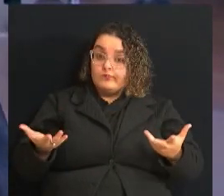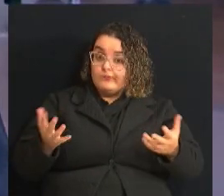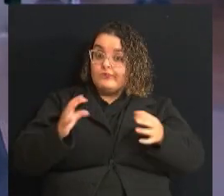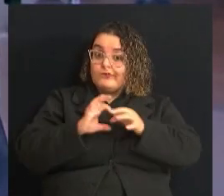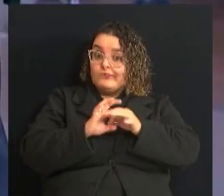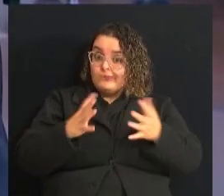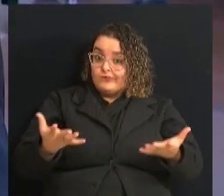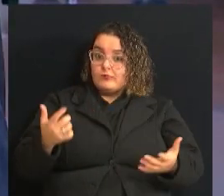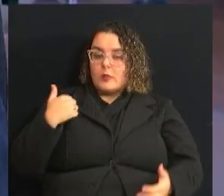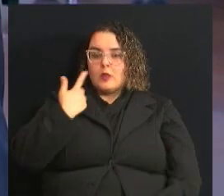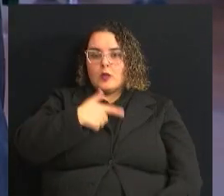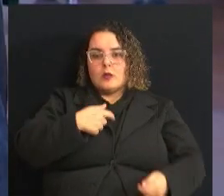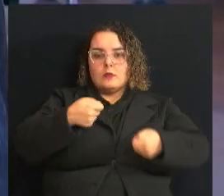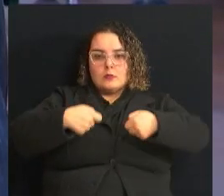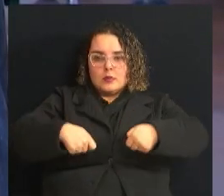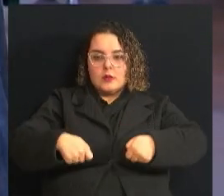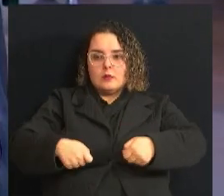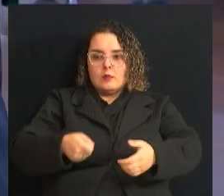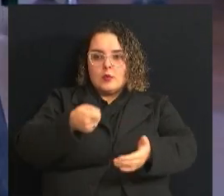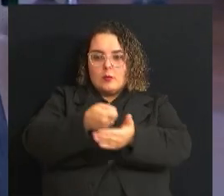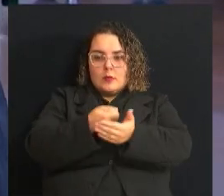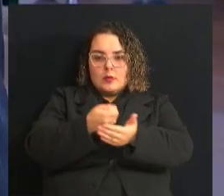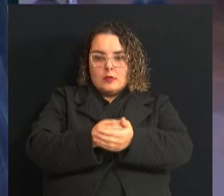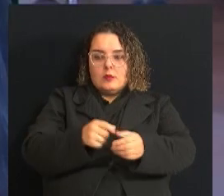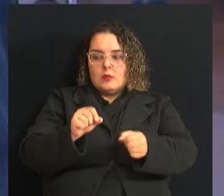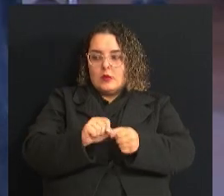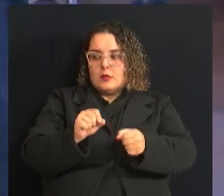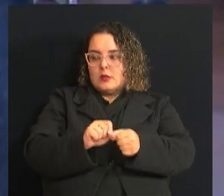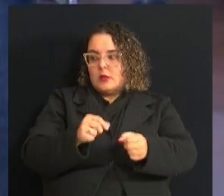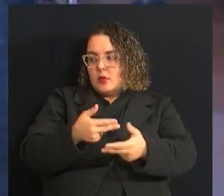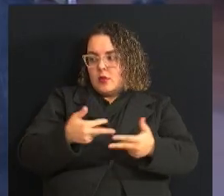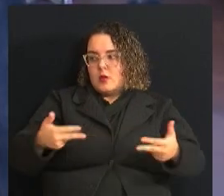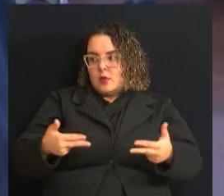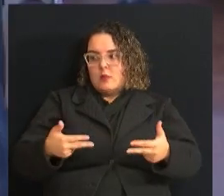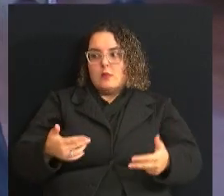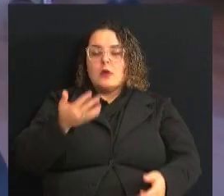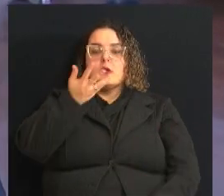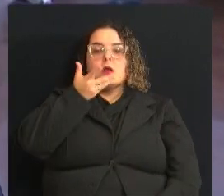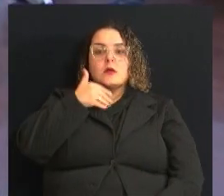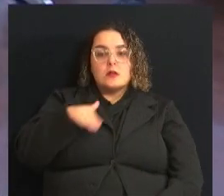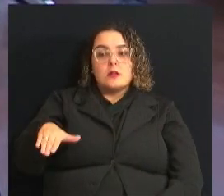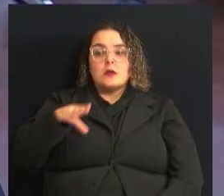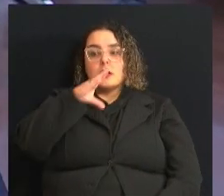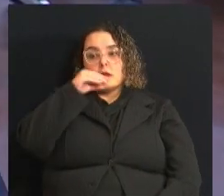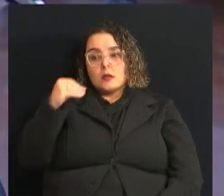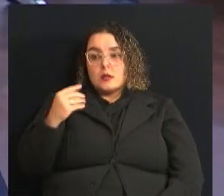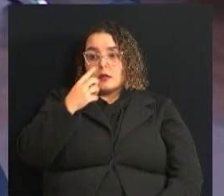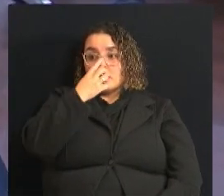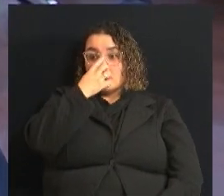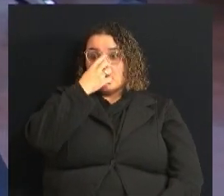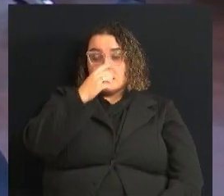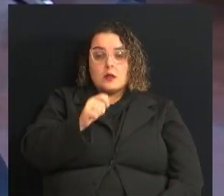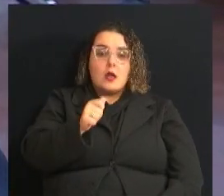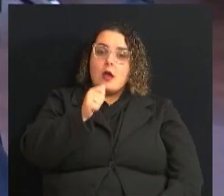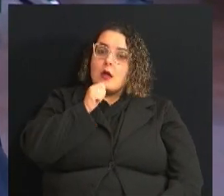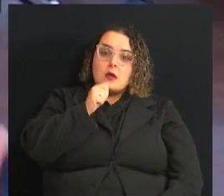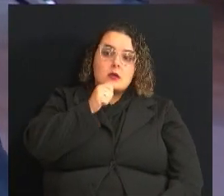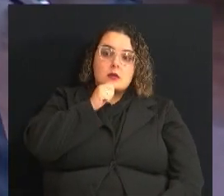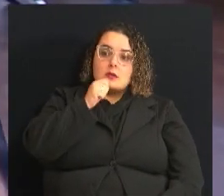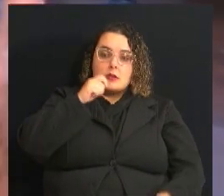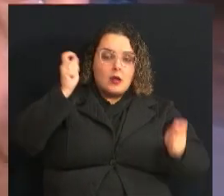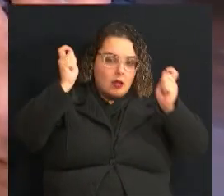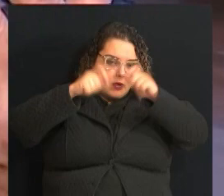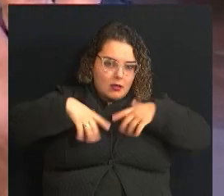nós temos obrigação de fazer alguma coisa para essas crianças e para esses adolescentes que ainda não têm a sua